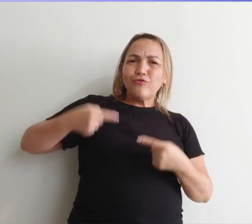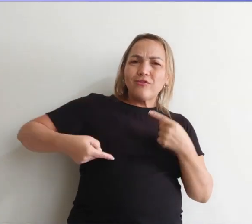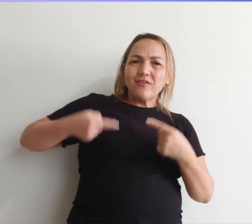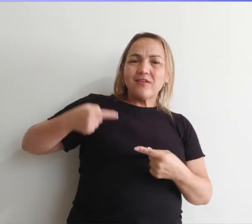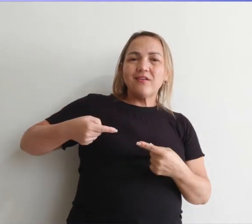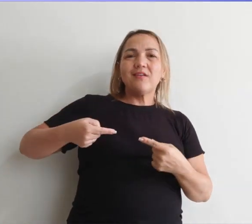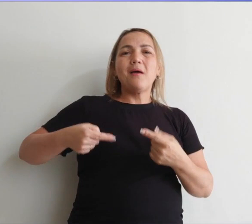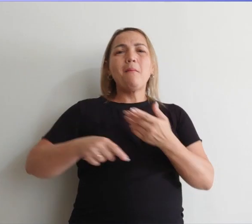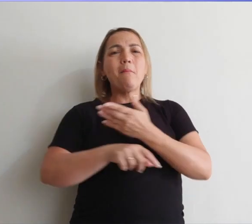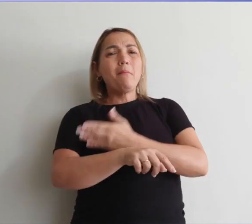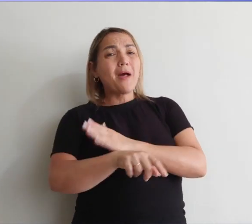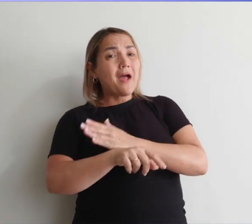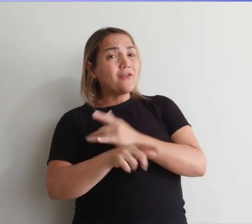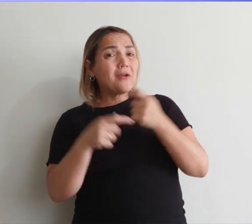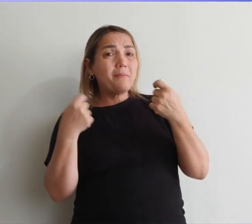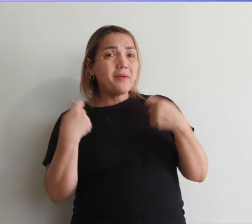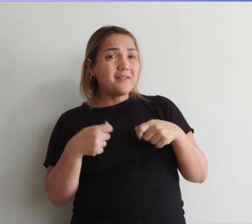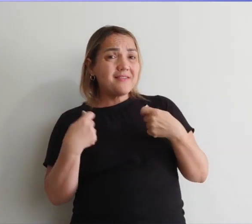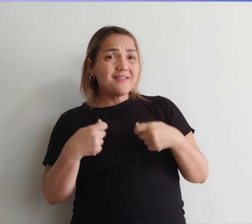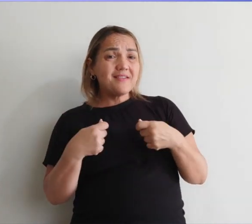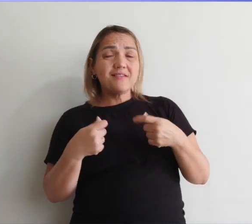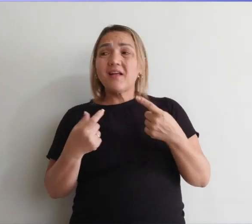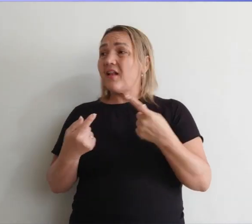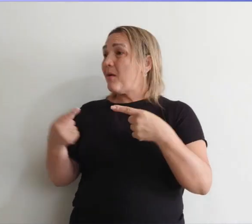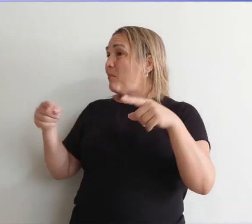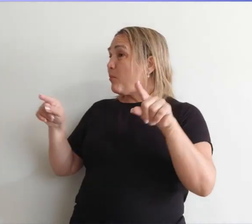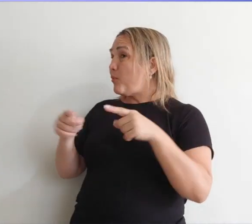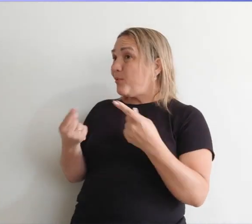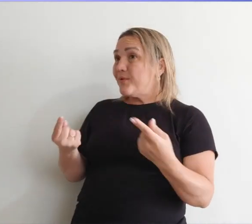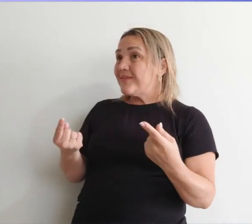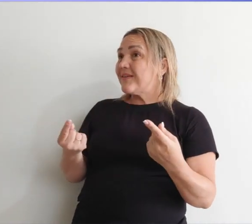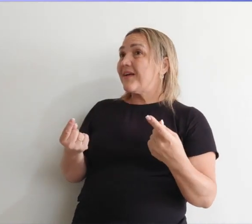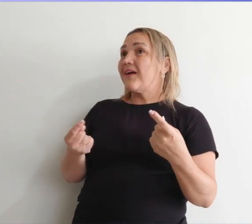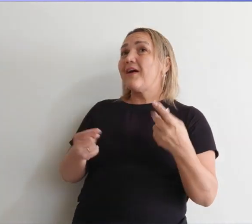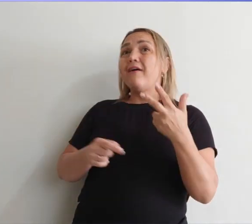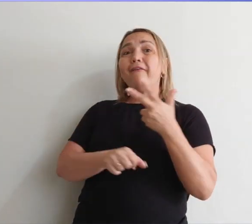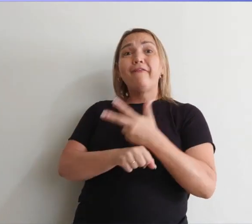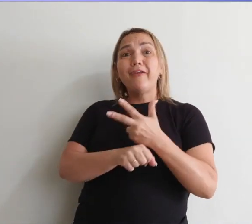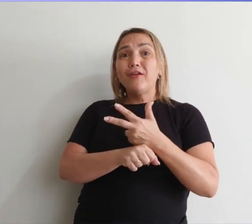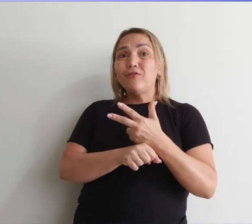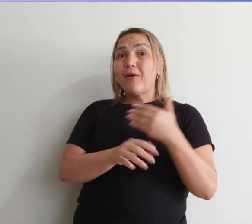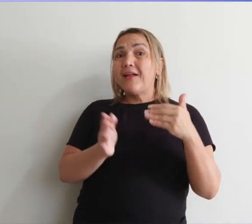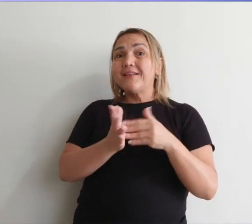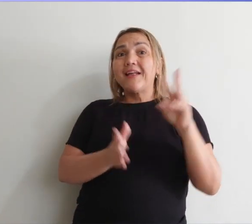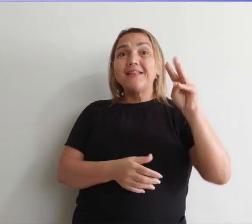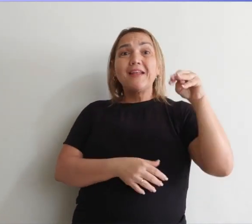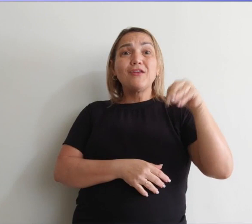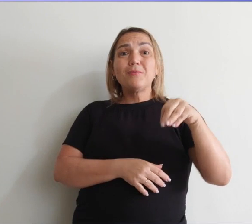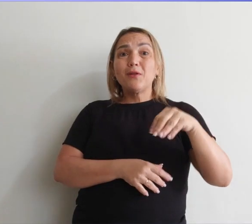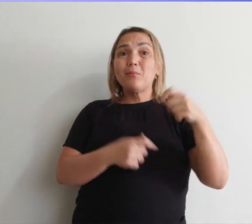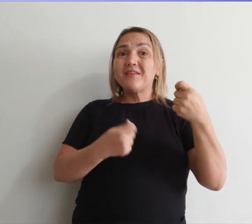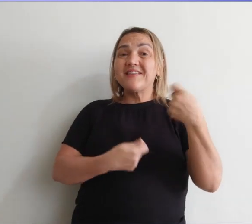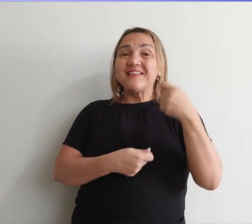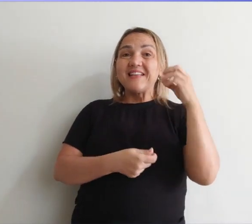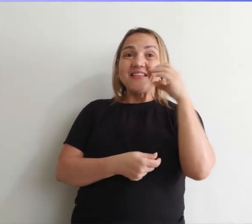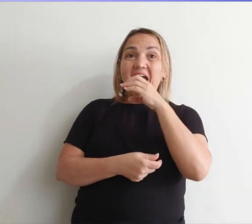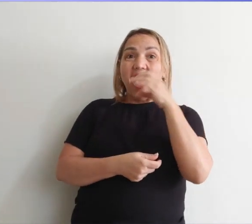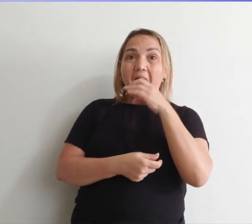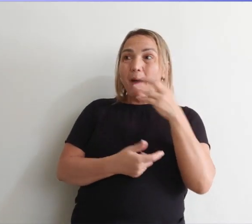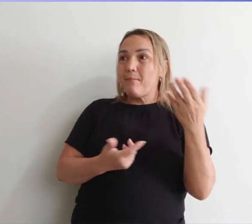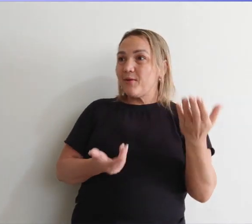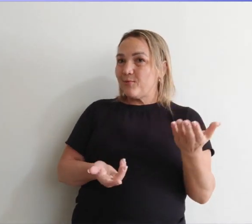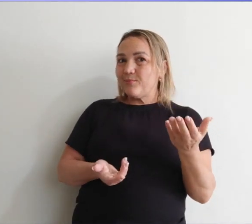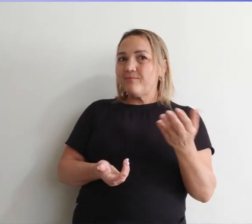educação As precisa de pessoas, práticas, precisa de... as músicas, os vídeos, nada pode passar de 3 minutos. As pessoas querem tudo muito rápido, tudo